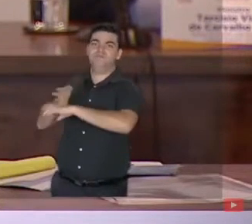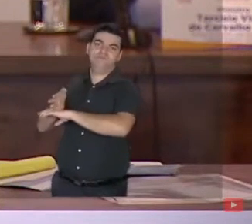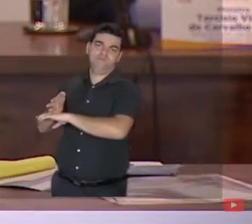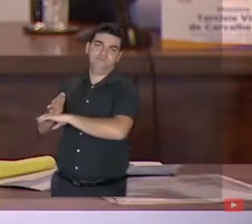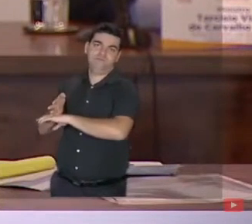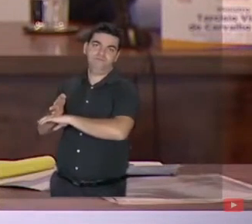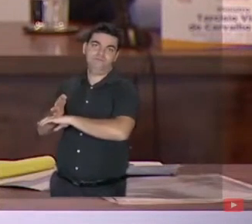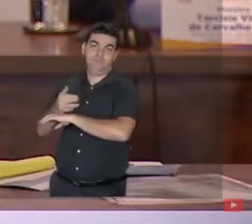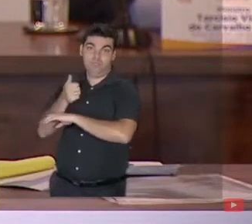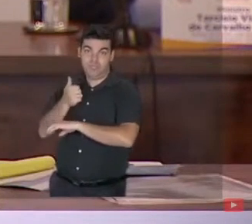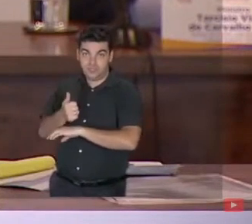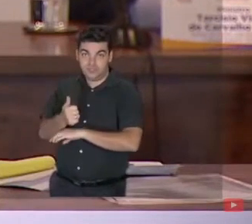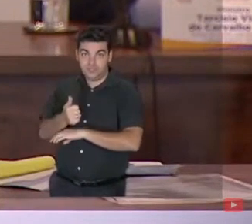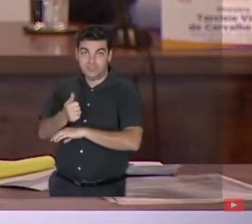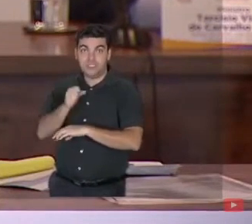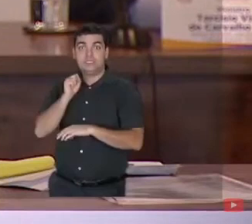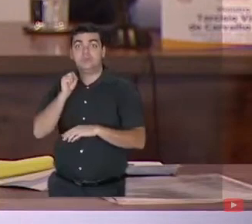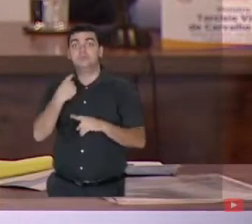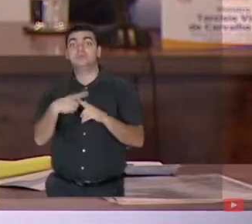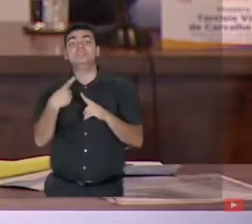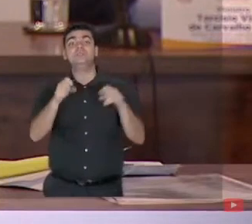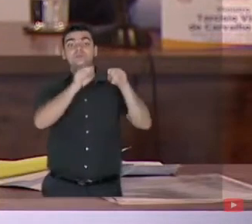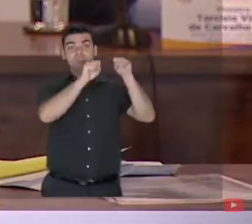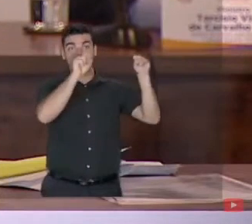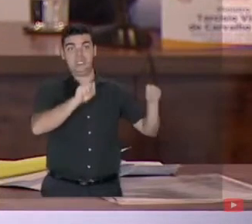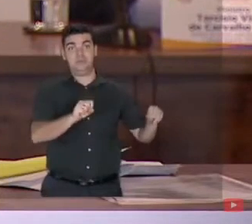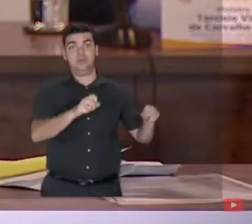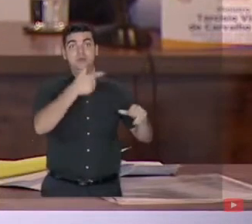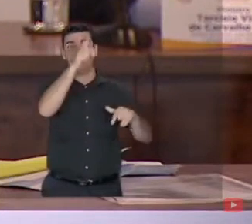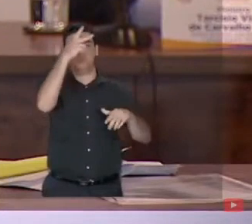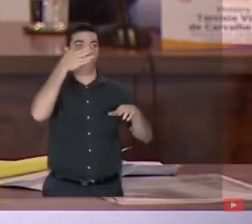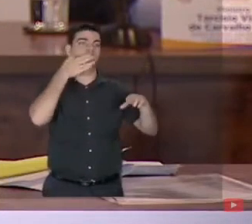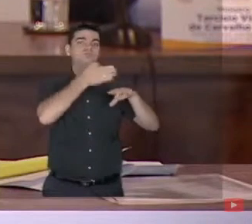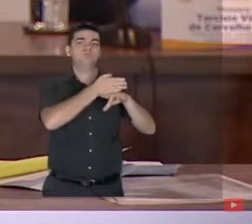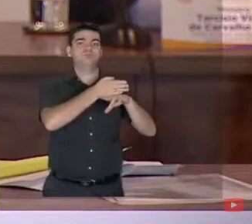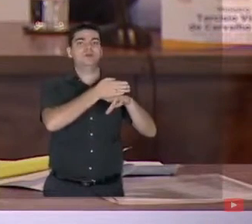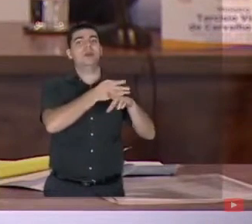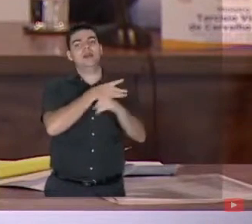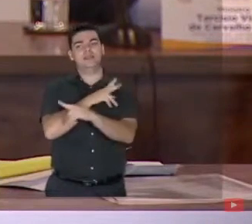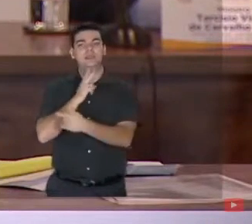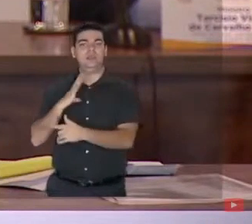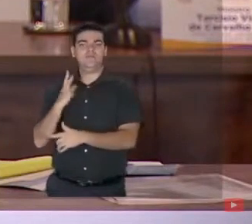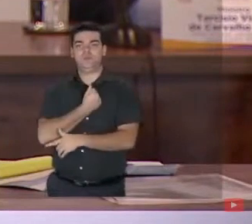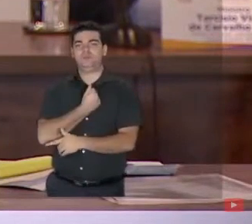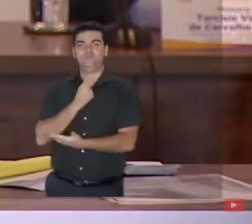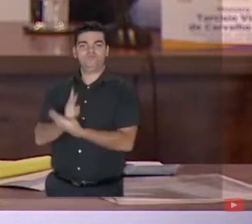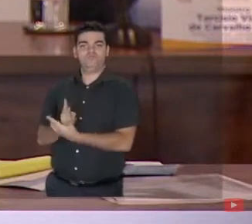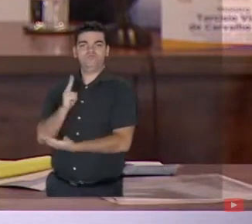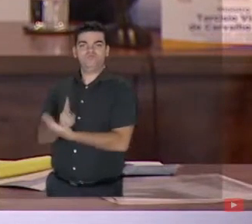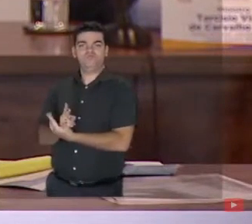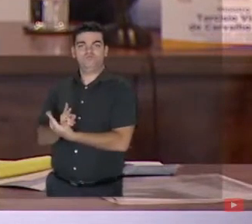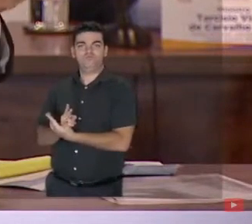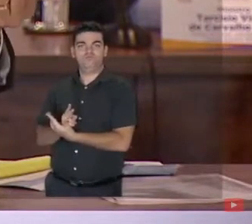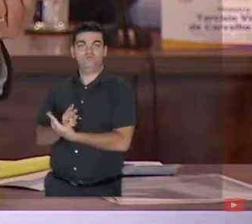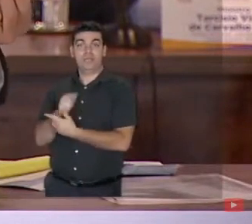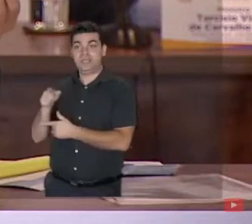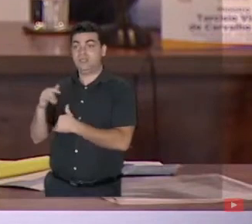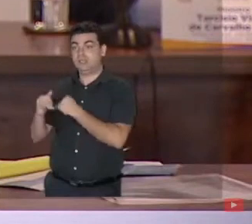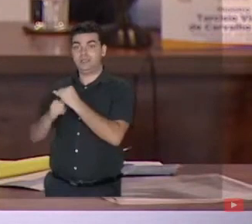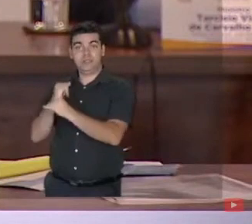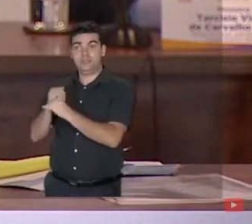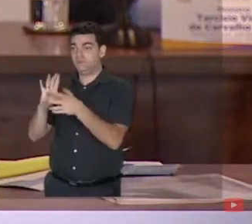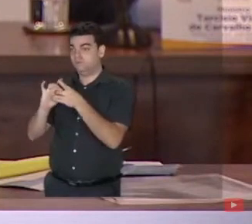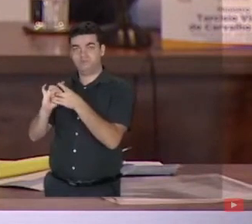se acontecesse alguma coisa com o sistema, nós teríamos a integridade preservada numa máquina que não